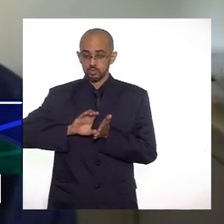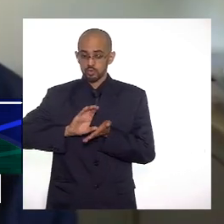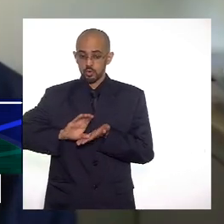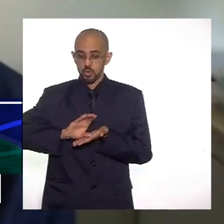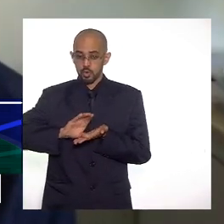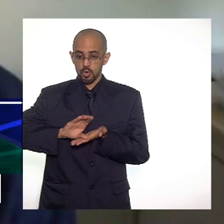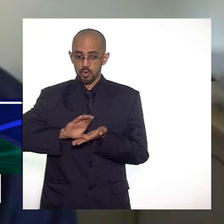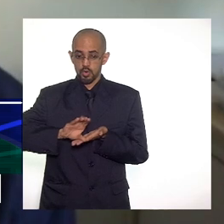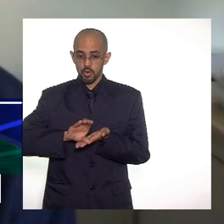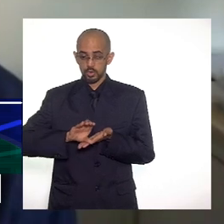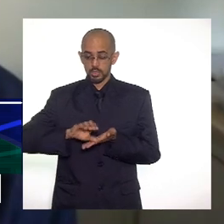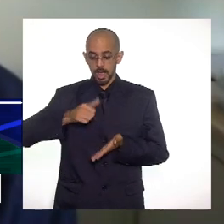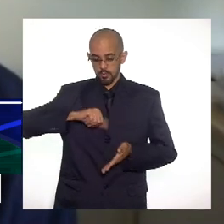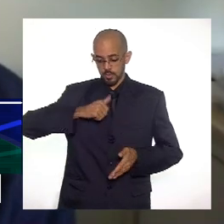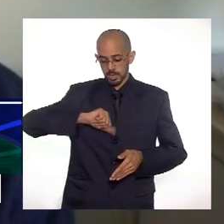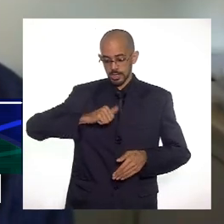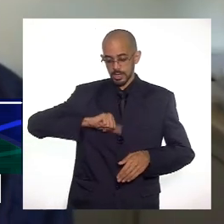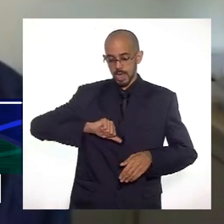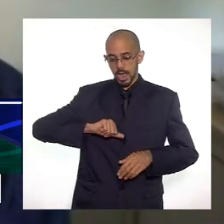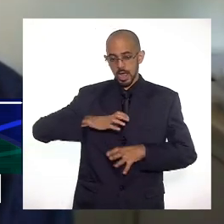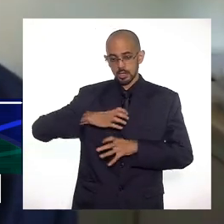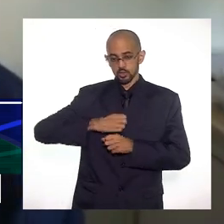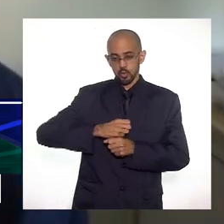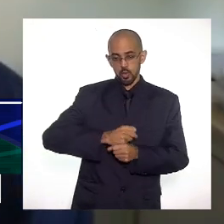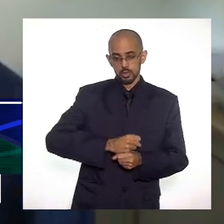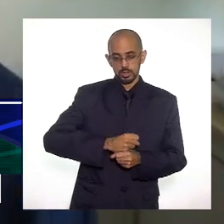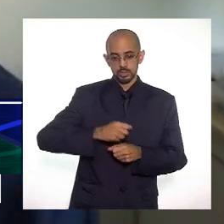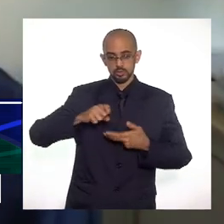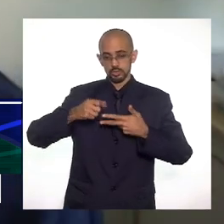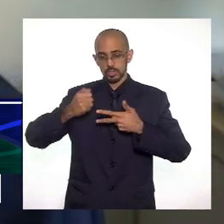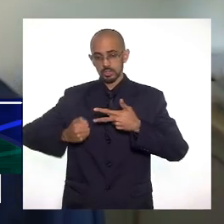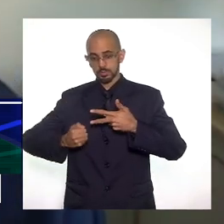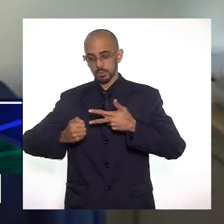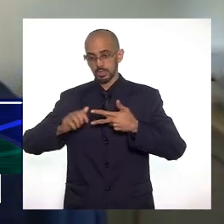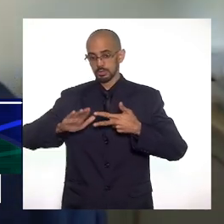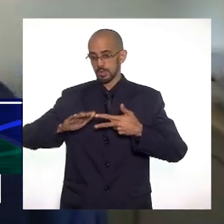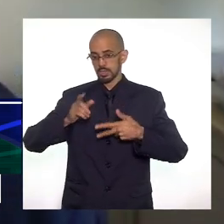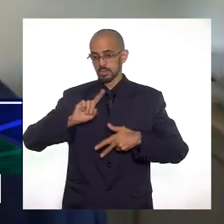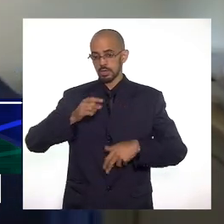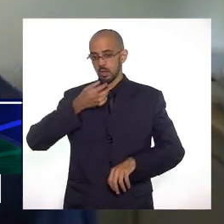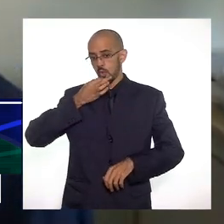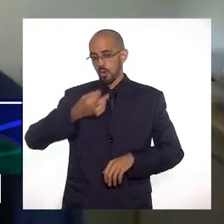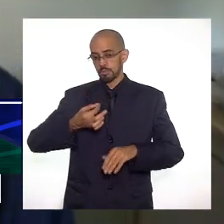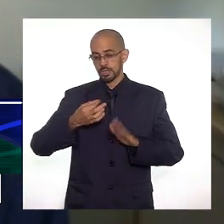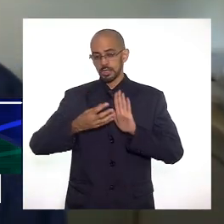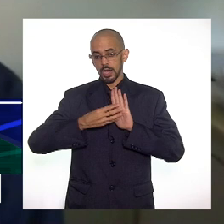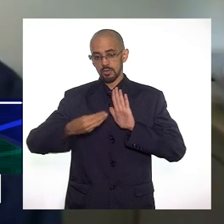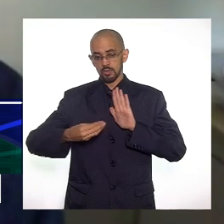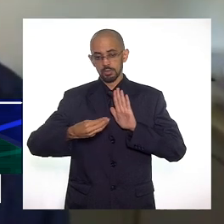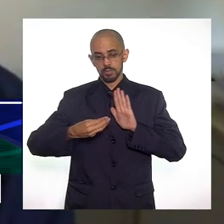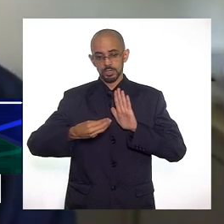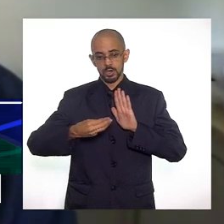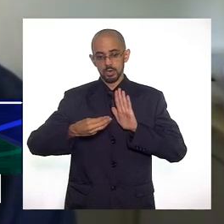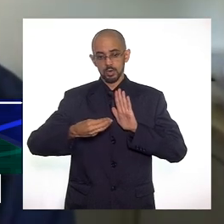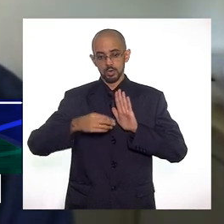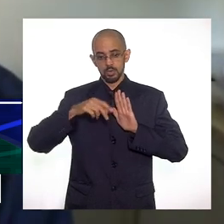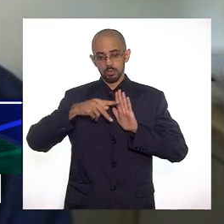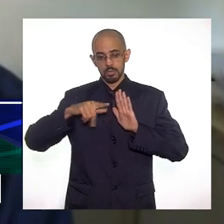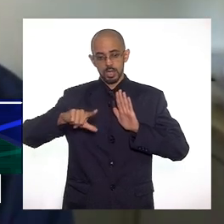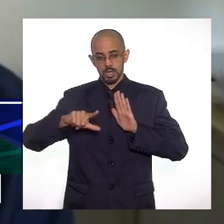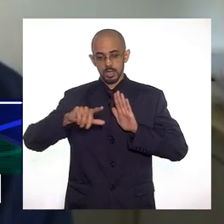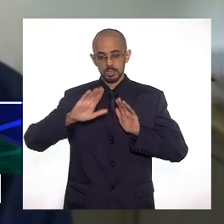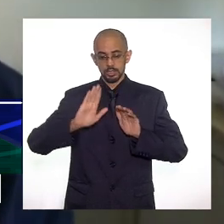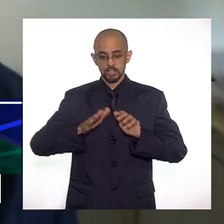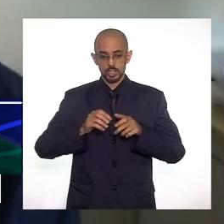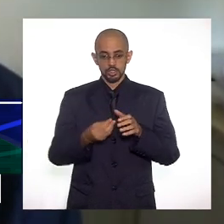contas dos poderes, mas não opinava sobre a forma do projeto de lei. E que ele já tinha